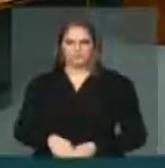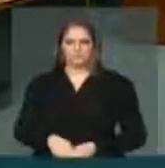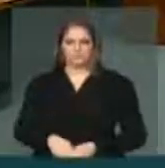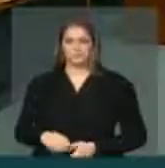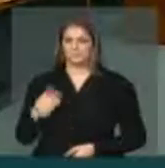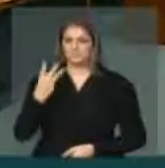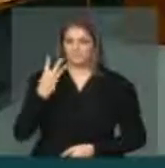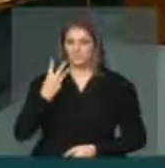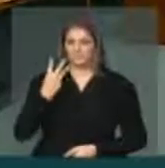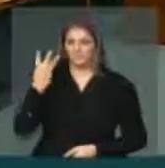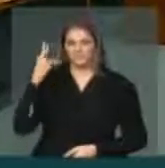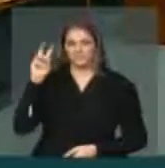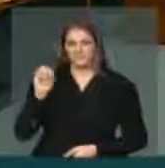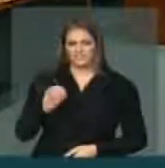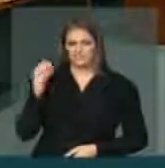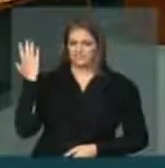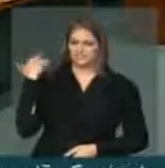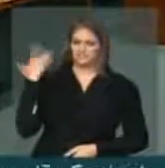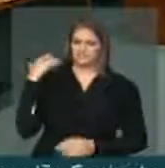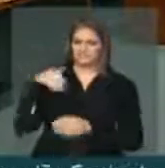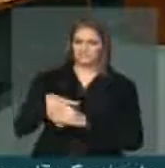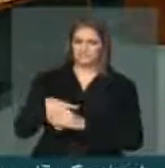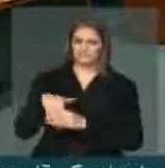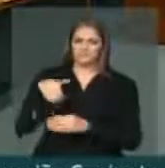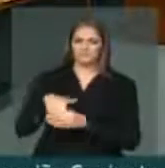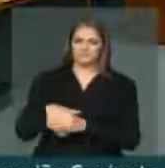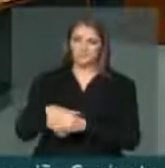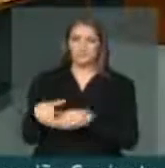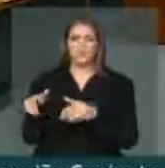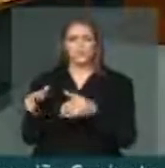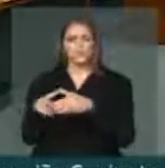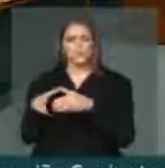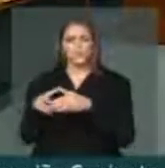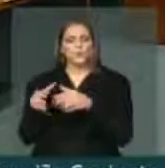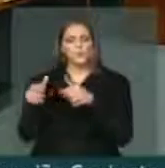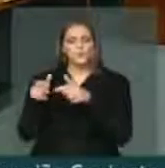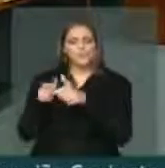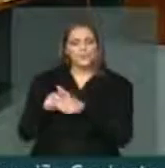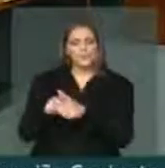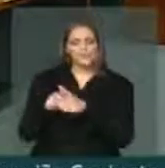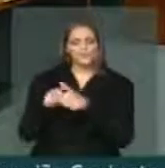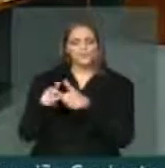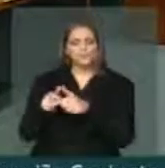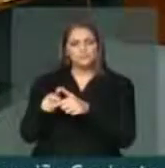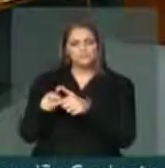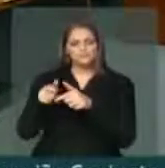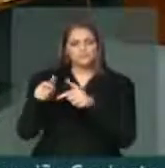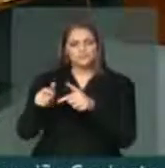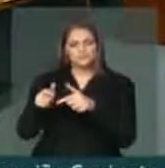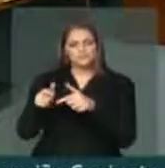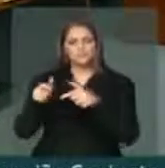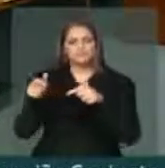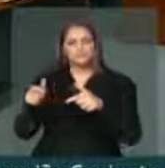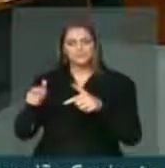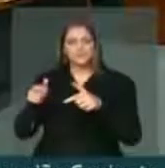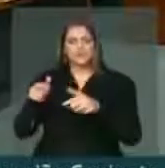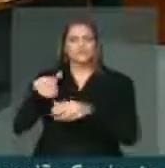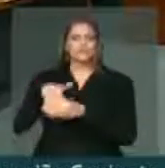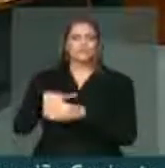eleições, os partidos pequenos foram aumentando a cada vez a sua